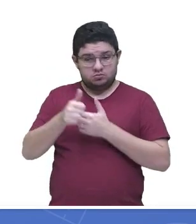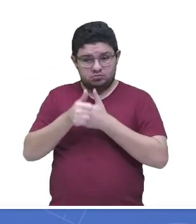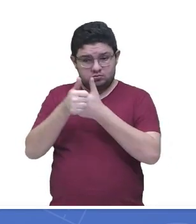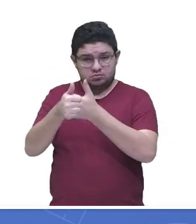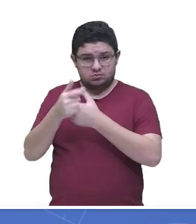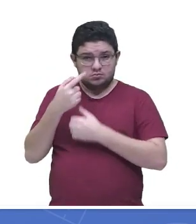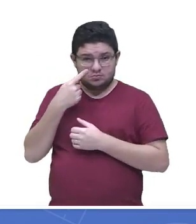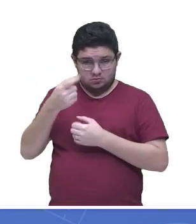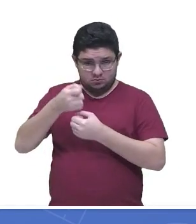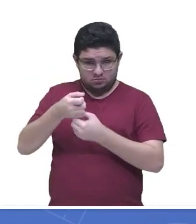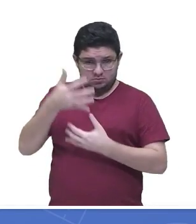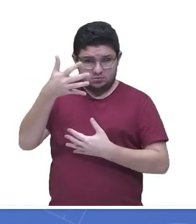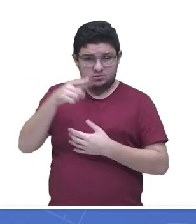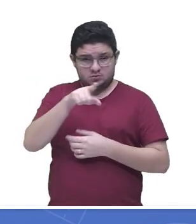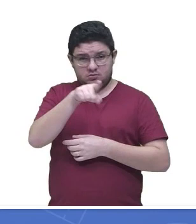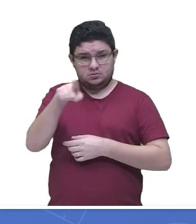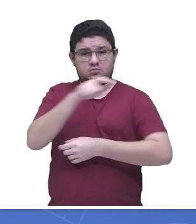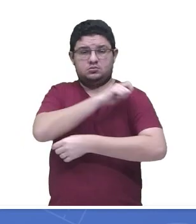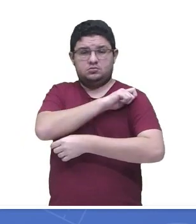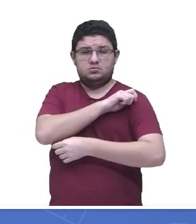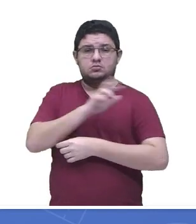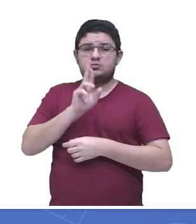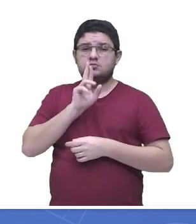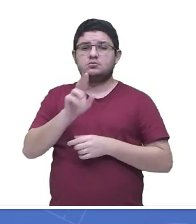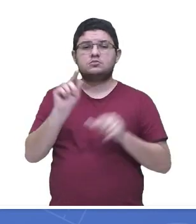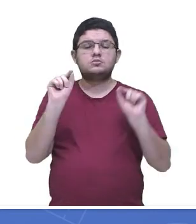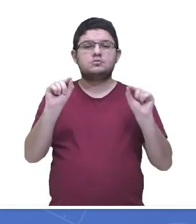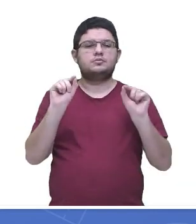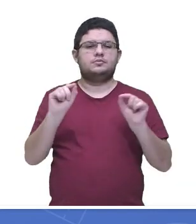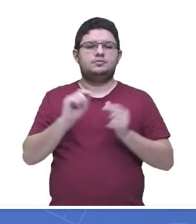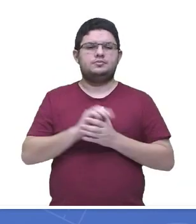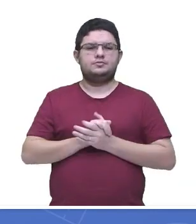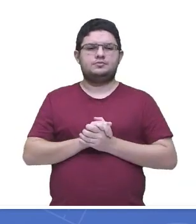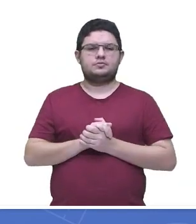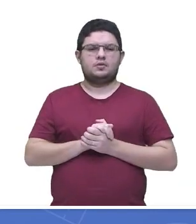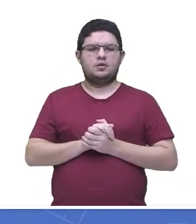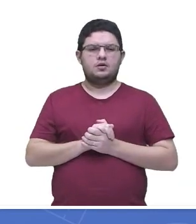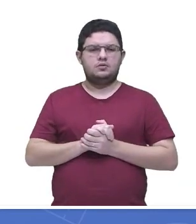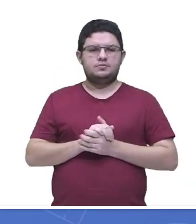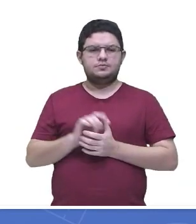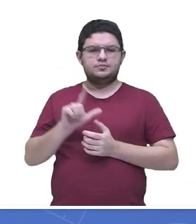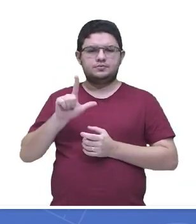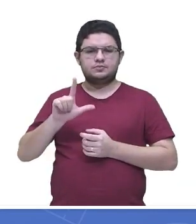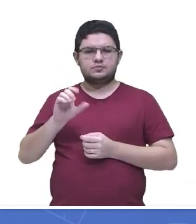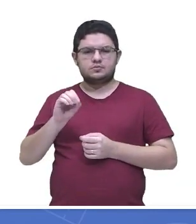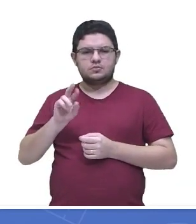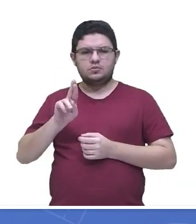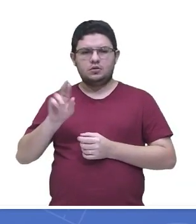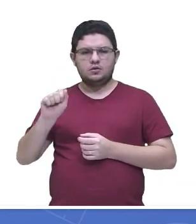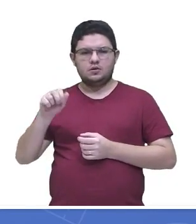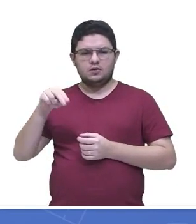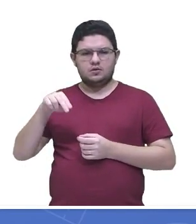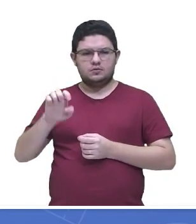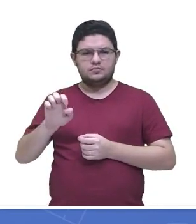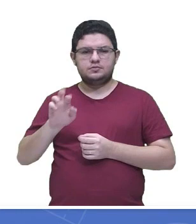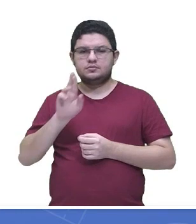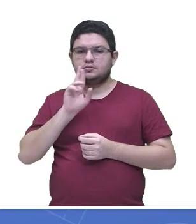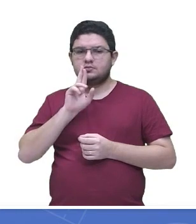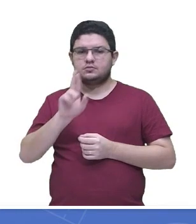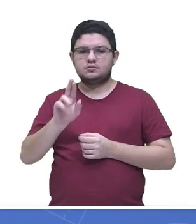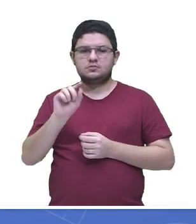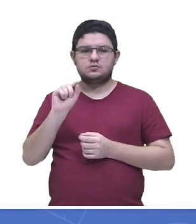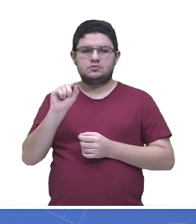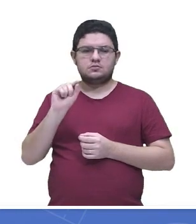de vocês. Vejam, deixa eu ver aqui o que a Lohane disse, né? She wasn't